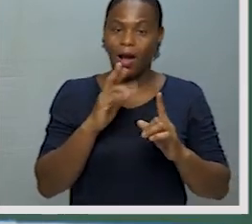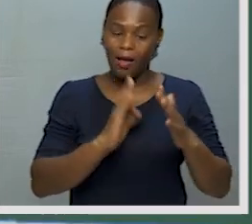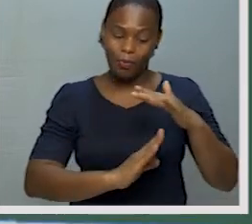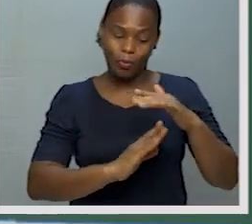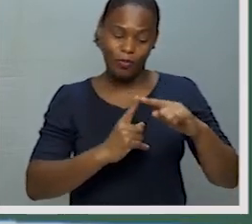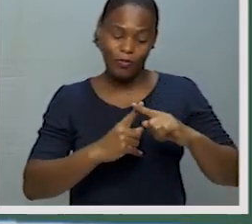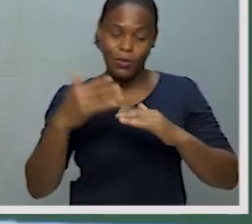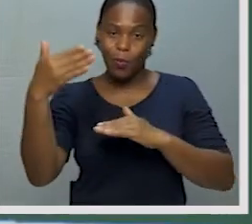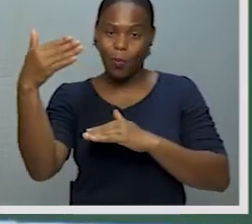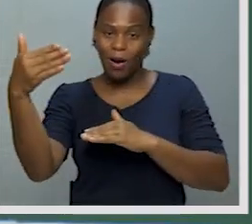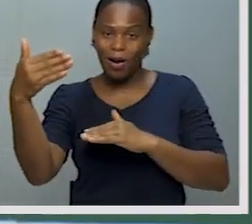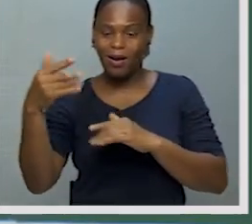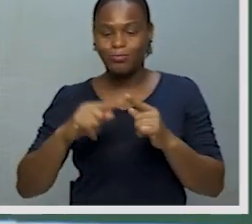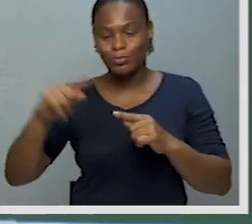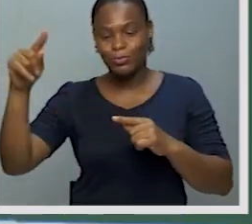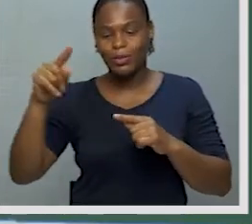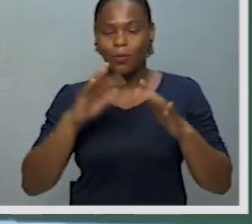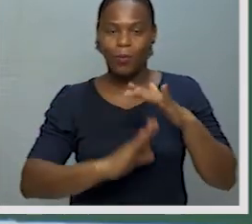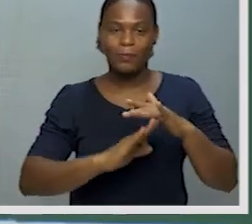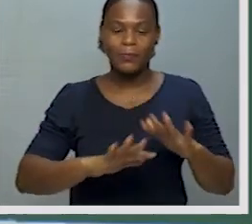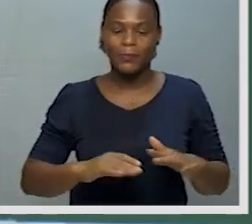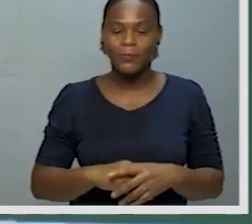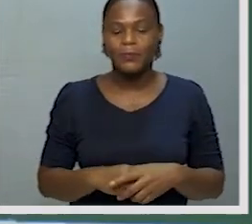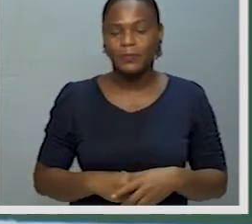4 vezes 1, 4.